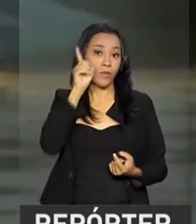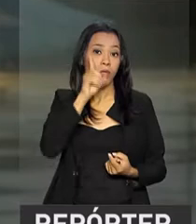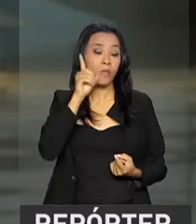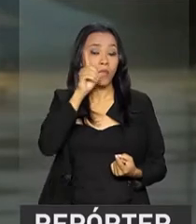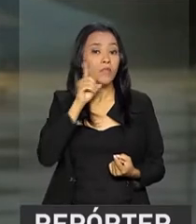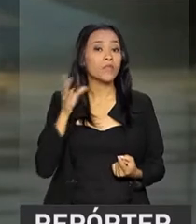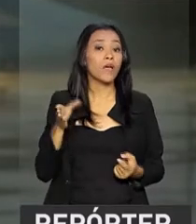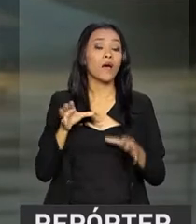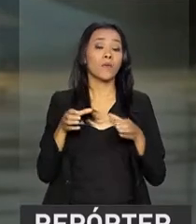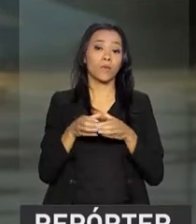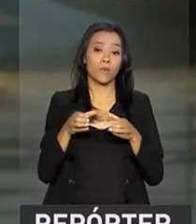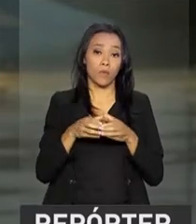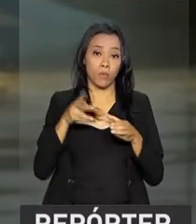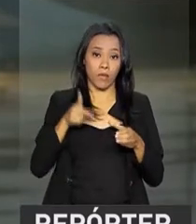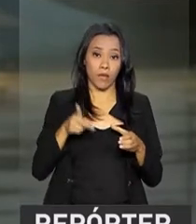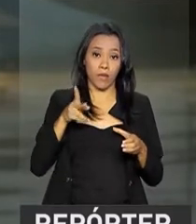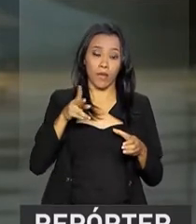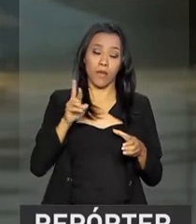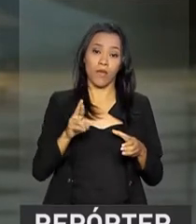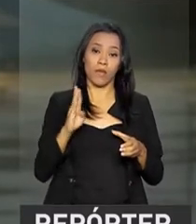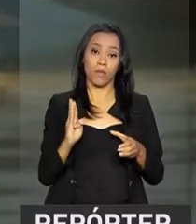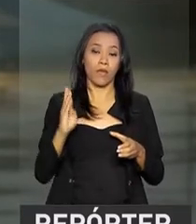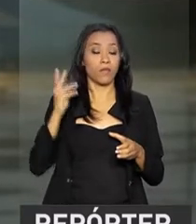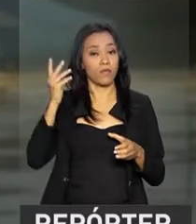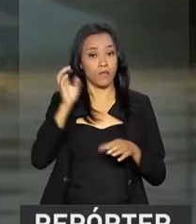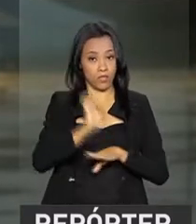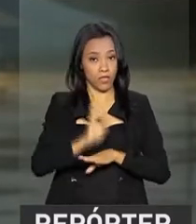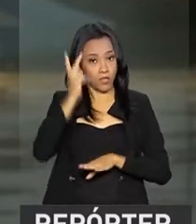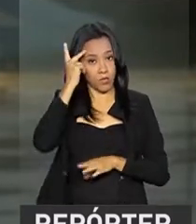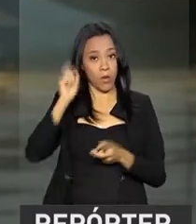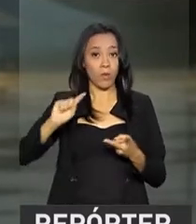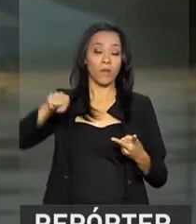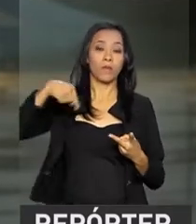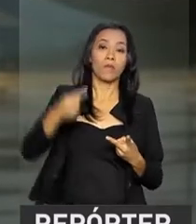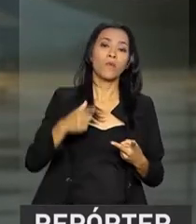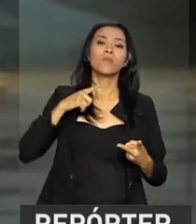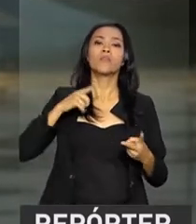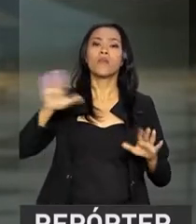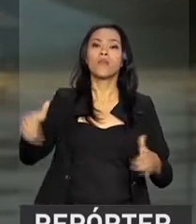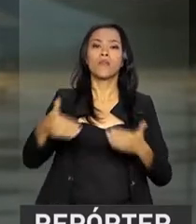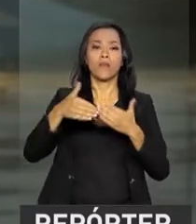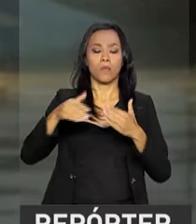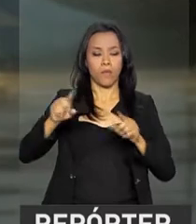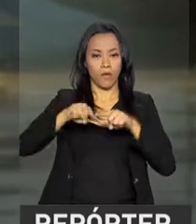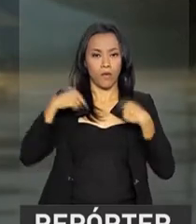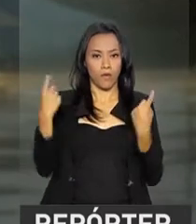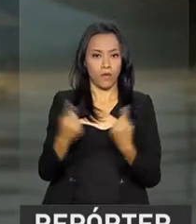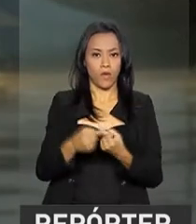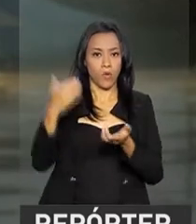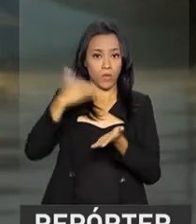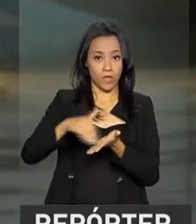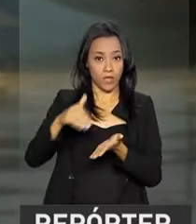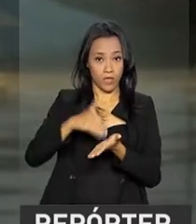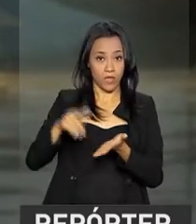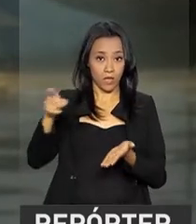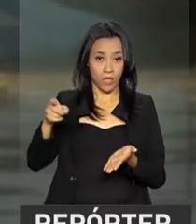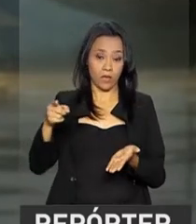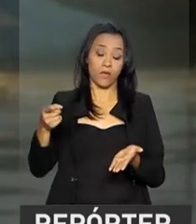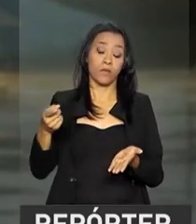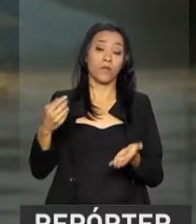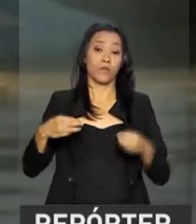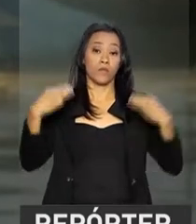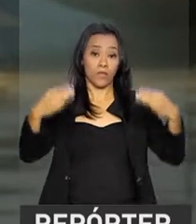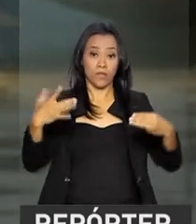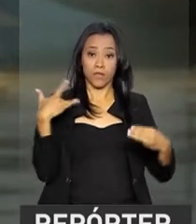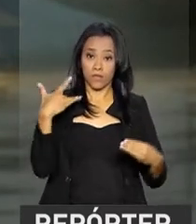PRB de São Paulo. Depois, se reúne com o secretário executivo do Ministério da Saúde, Antônio Nardi, que vai